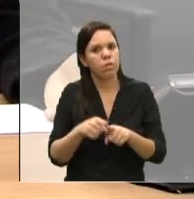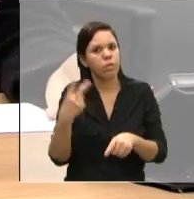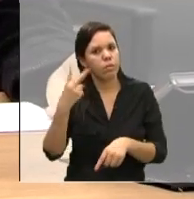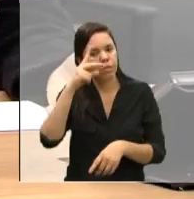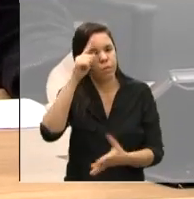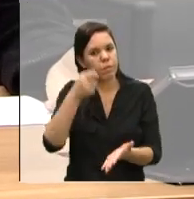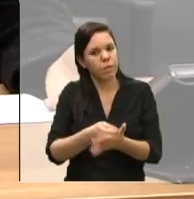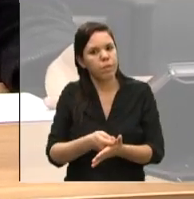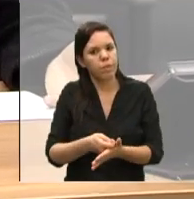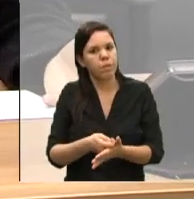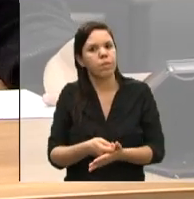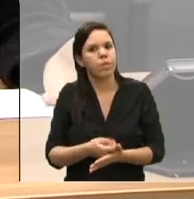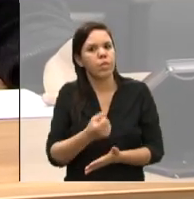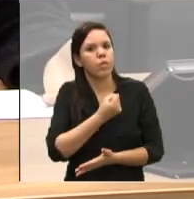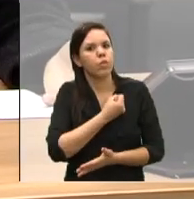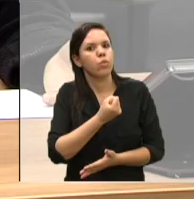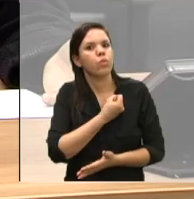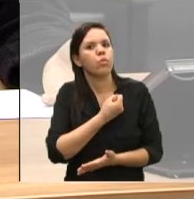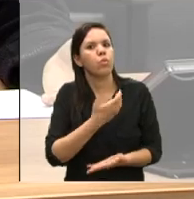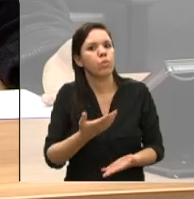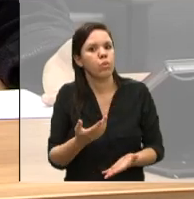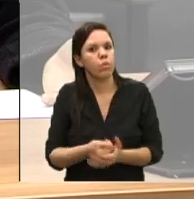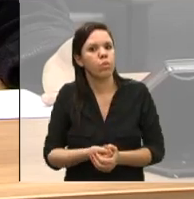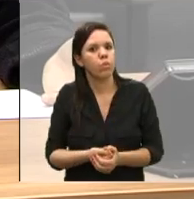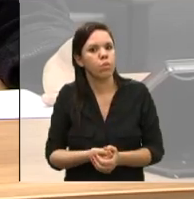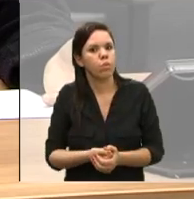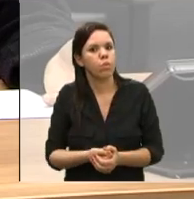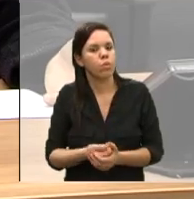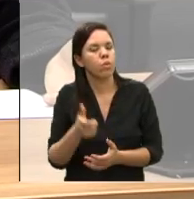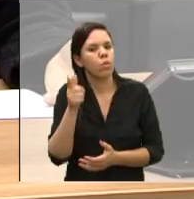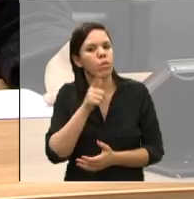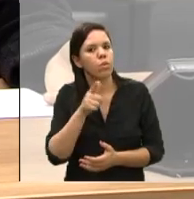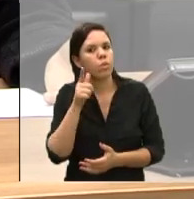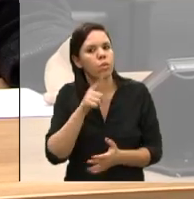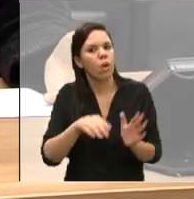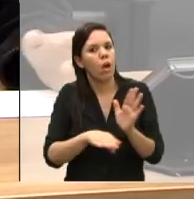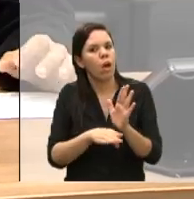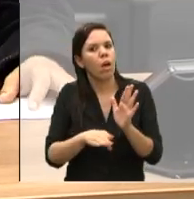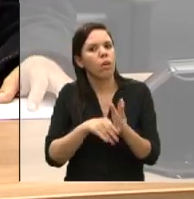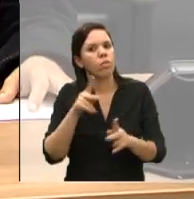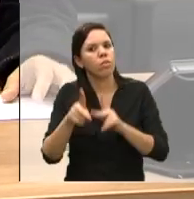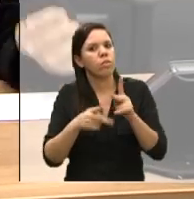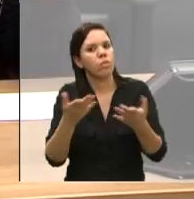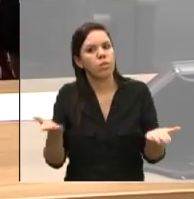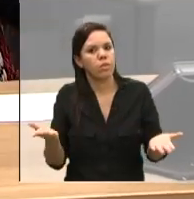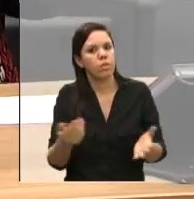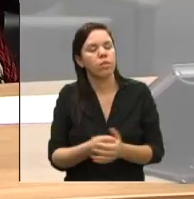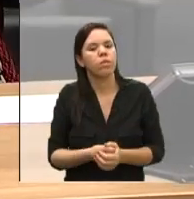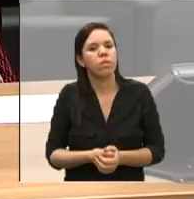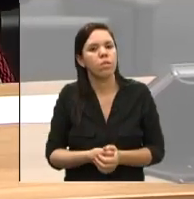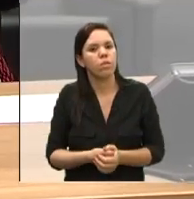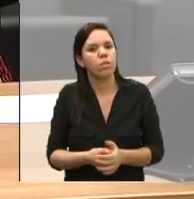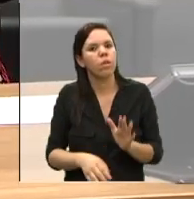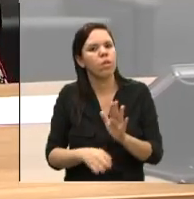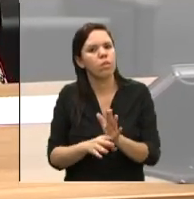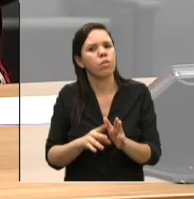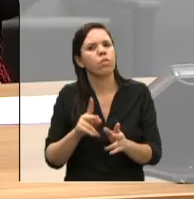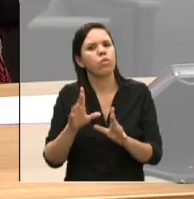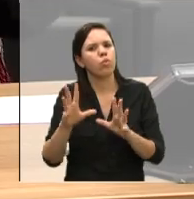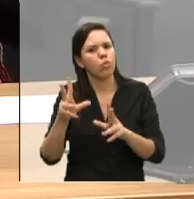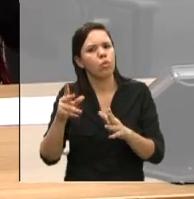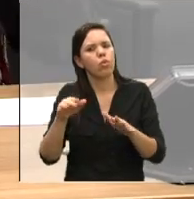decisão. Esses números aqui foram todos conquistados aí com a ajuda da população? Com certeza, com a ajuda da população, com